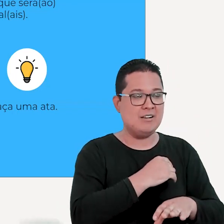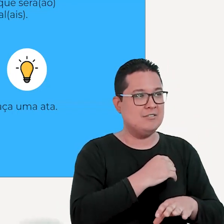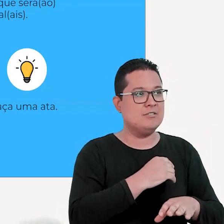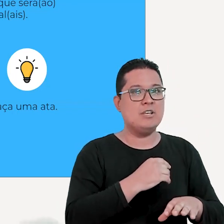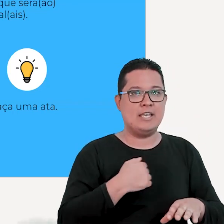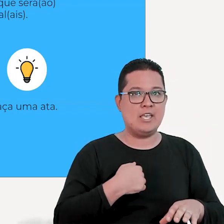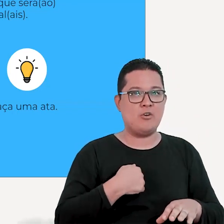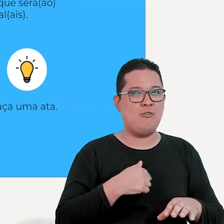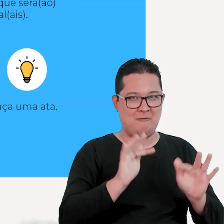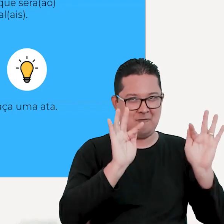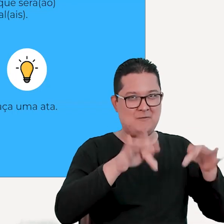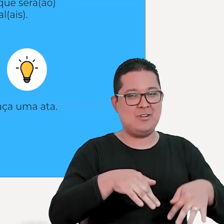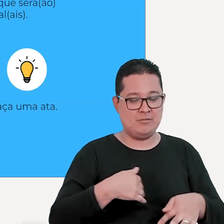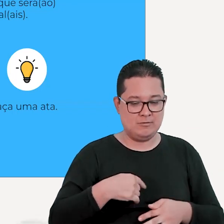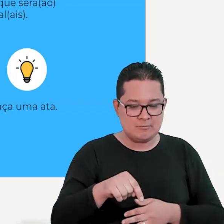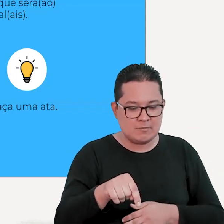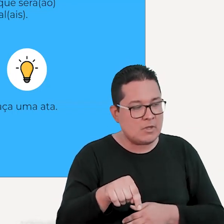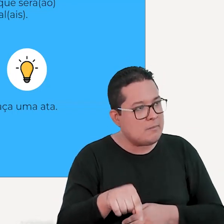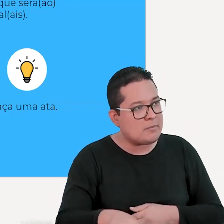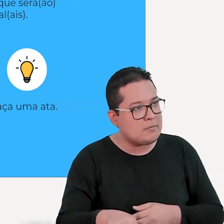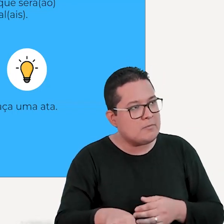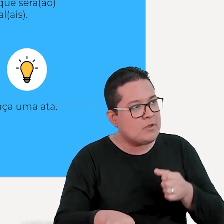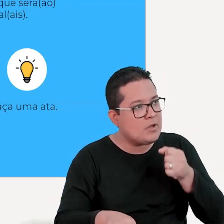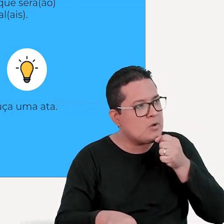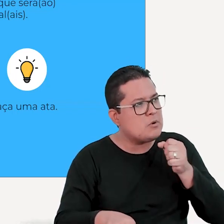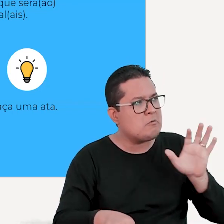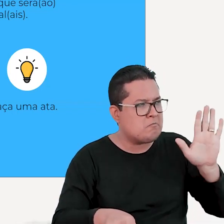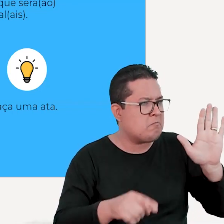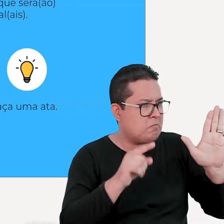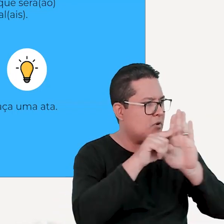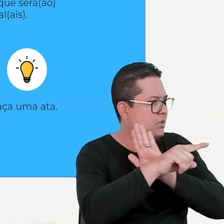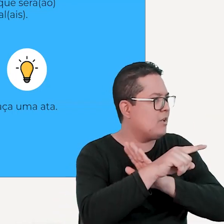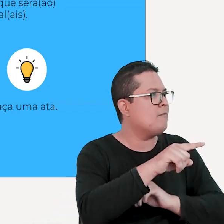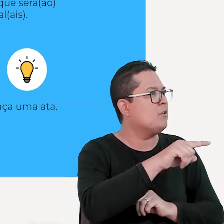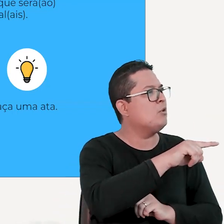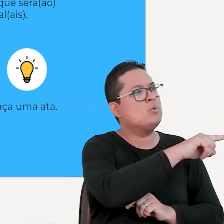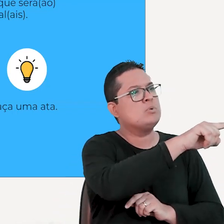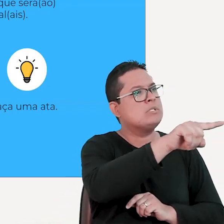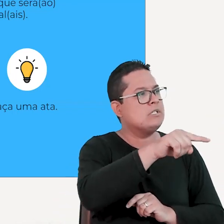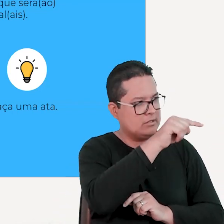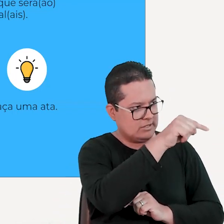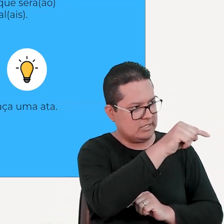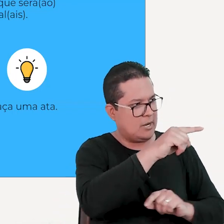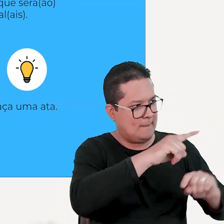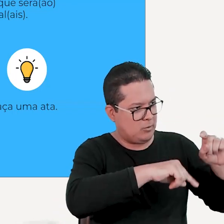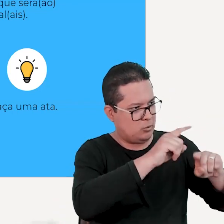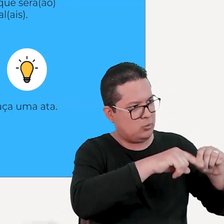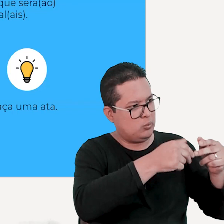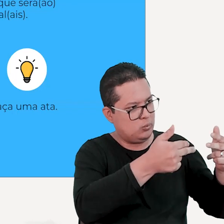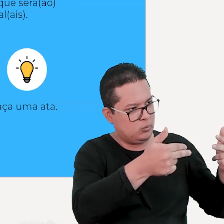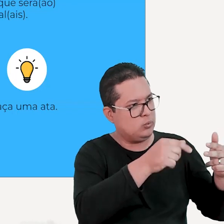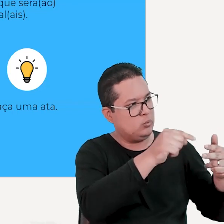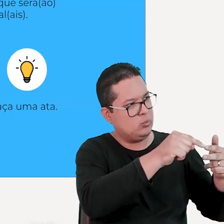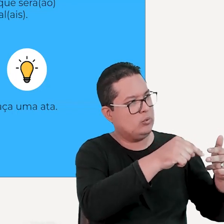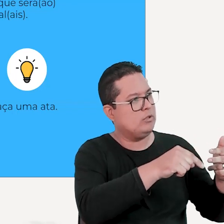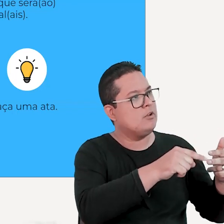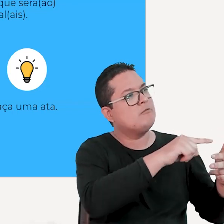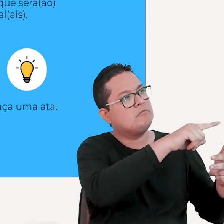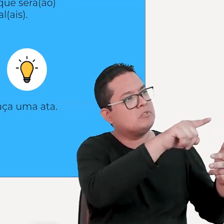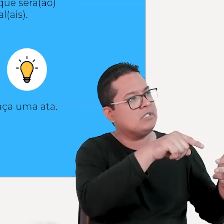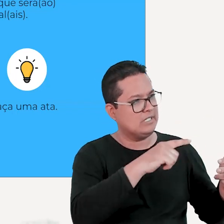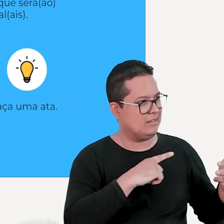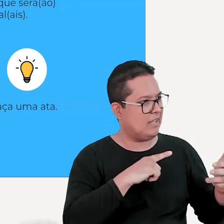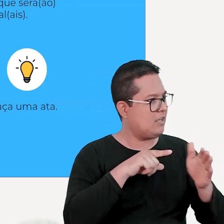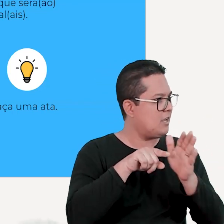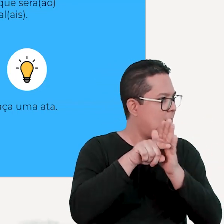Ou alguma pesquisa que foi feita com o público desse produto? Não importa se é uma pesquisa recente ou de